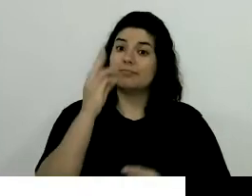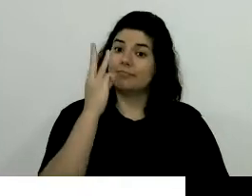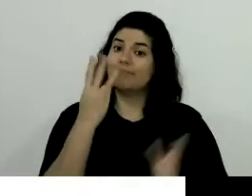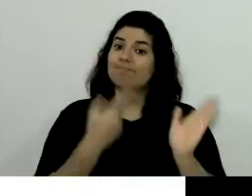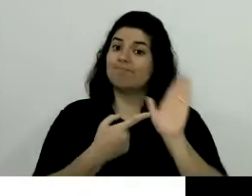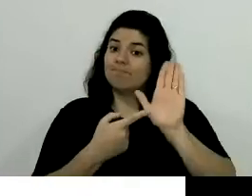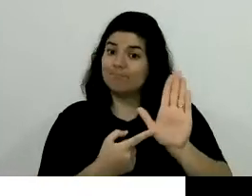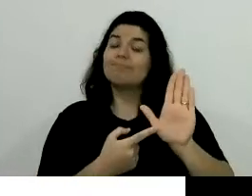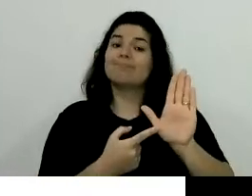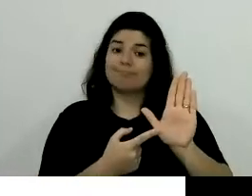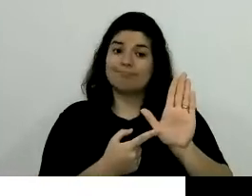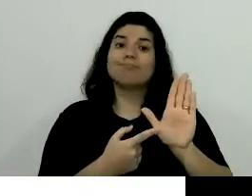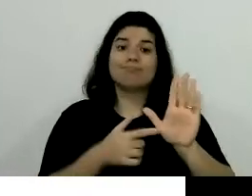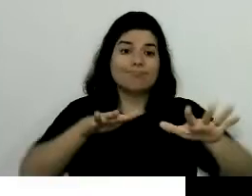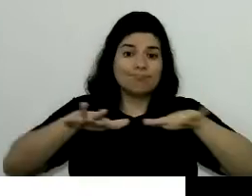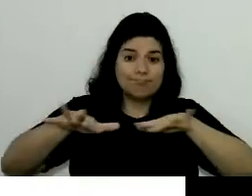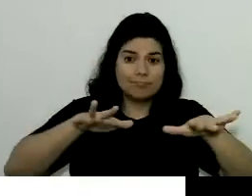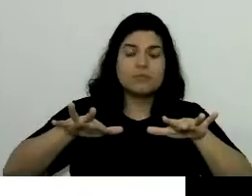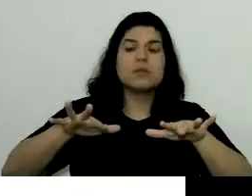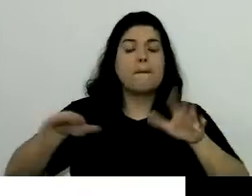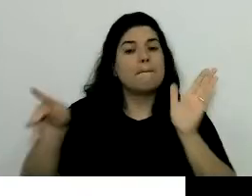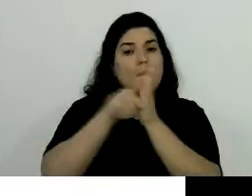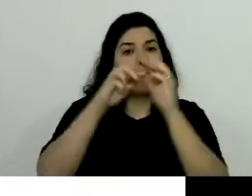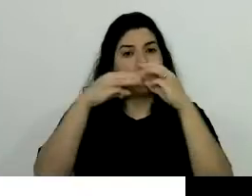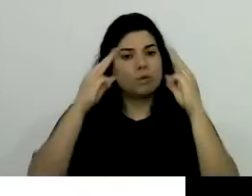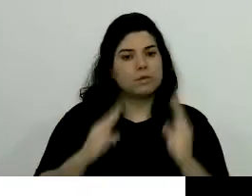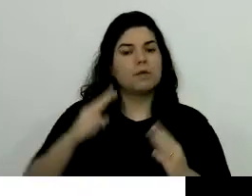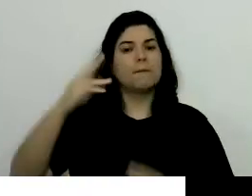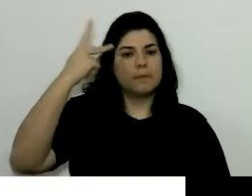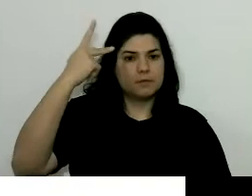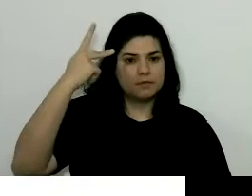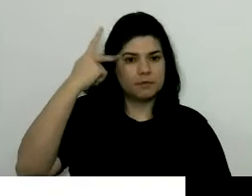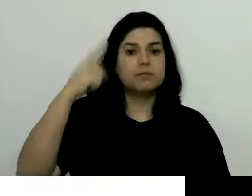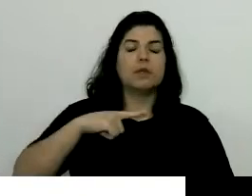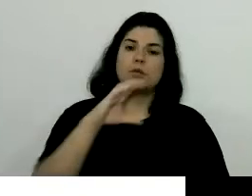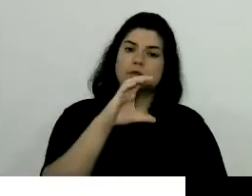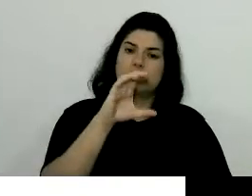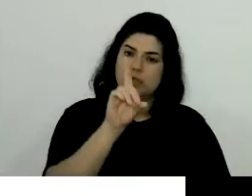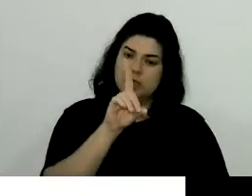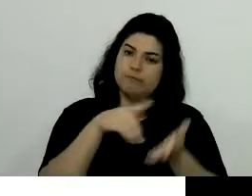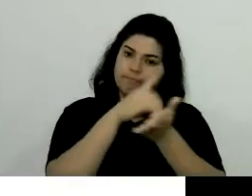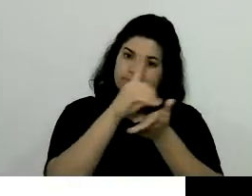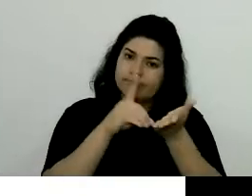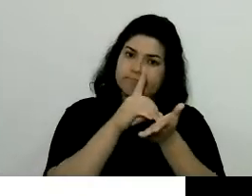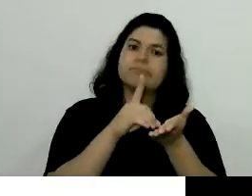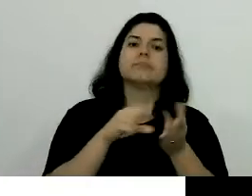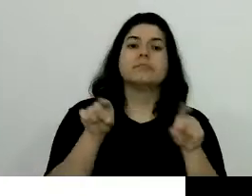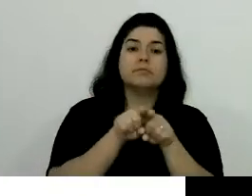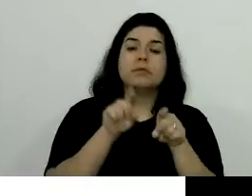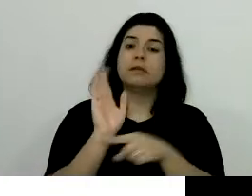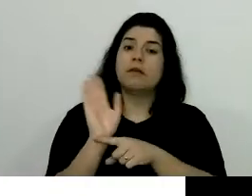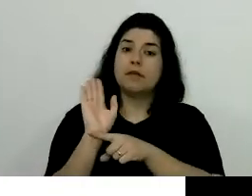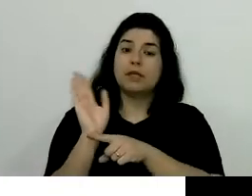que mobilizaram no próprio Museu Paulista esse acervo, né? Um CD-ROM, um vídeo, né, que narra todo o processo